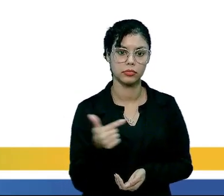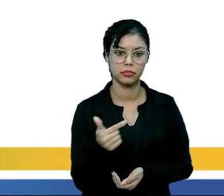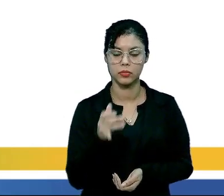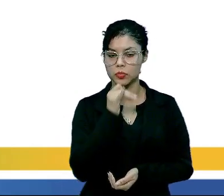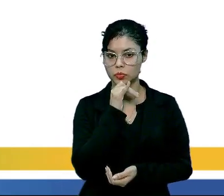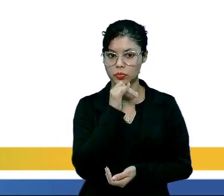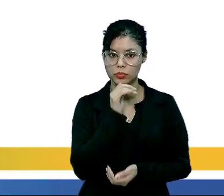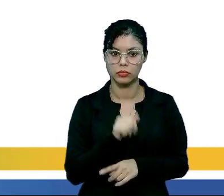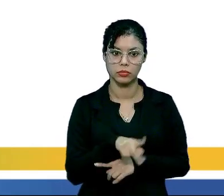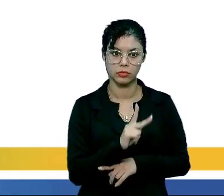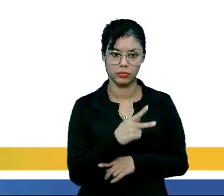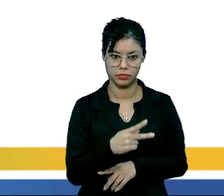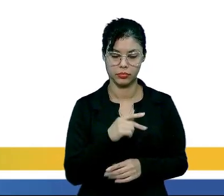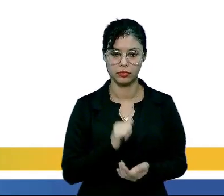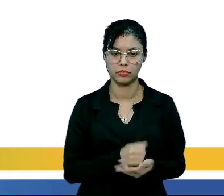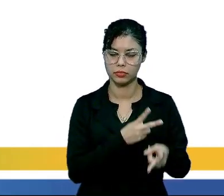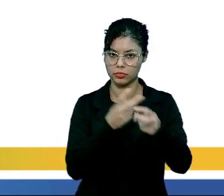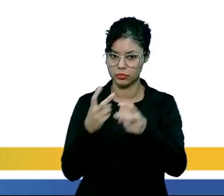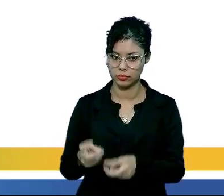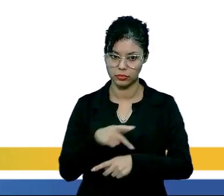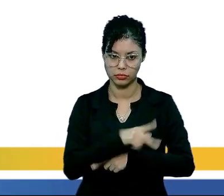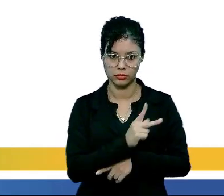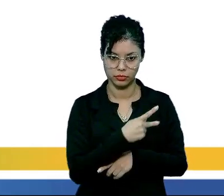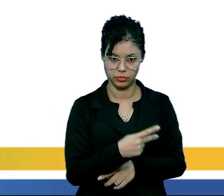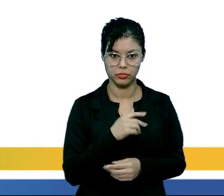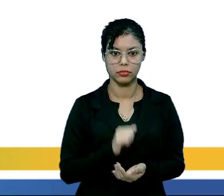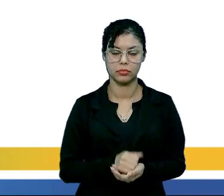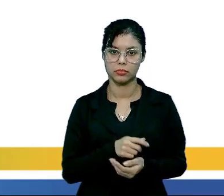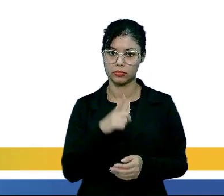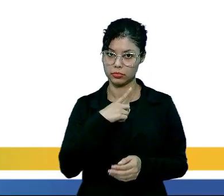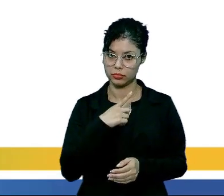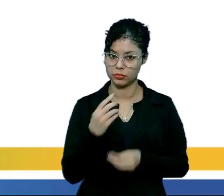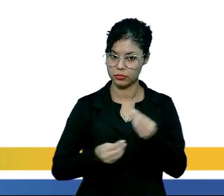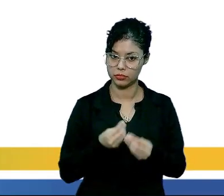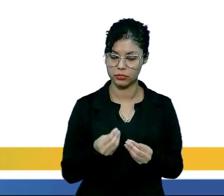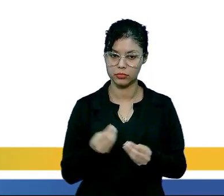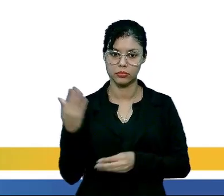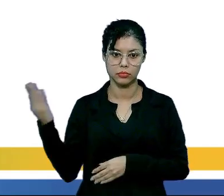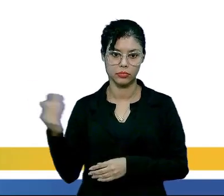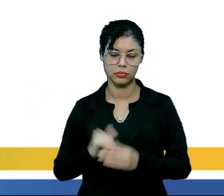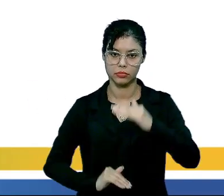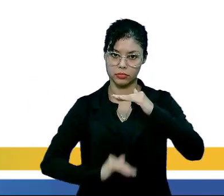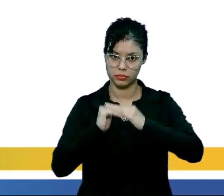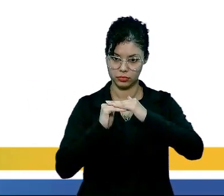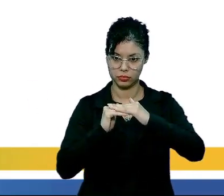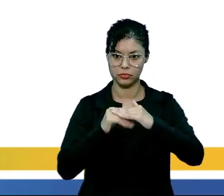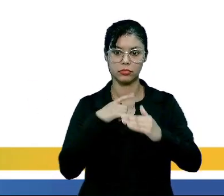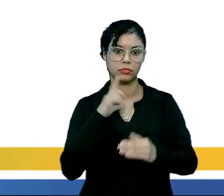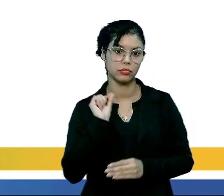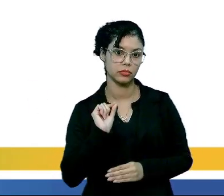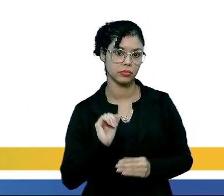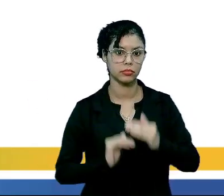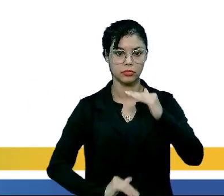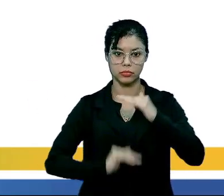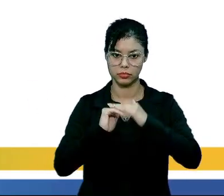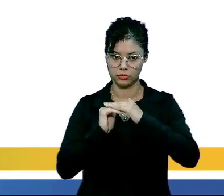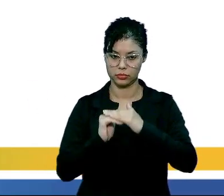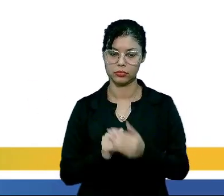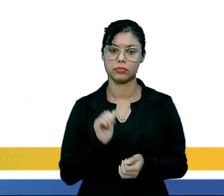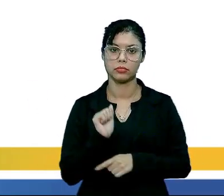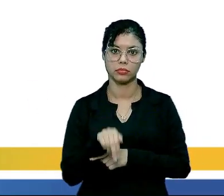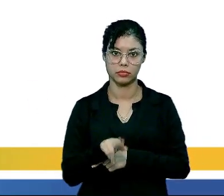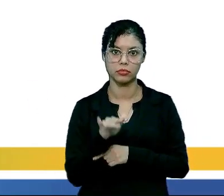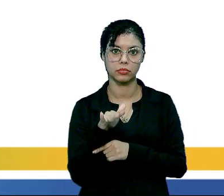exemplo, nós temos Kp. Então perceba que Kp fica da seguinte maneira. Ó. Kp, que é a pressão parcial, nós vamos ter a pressão parcial